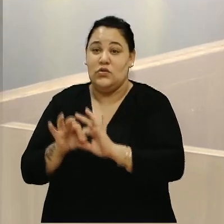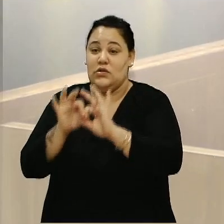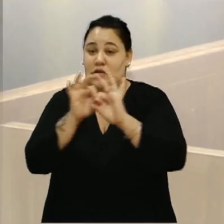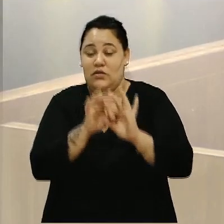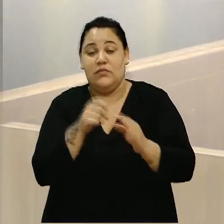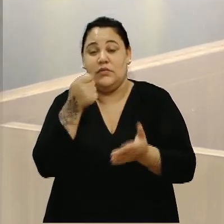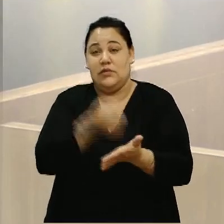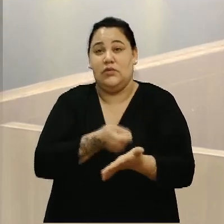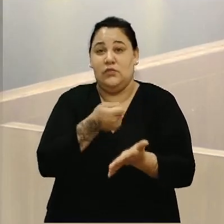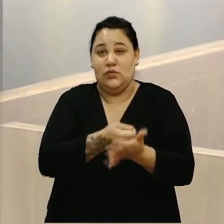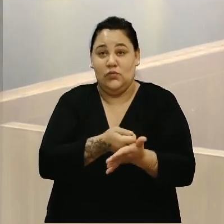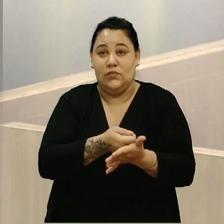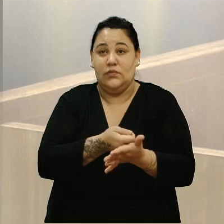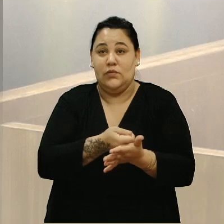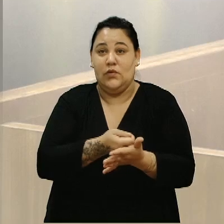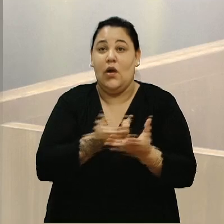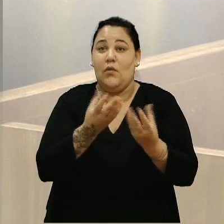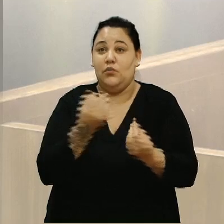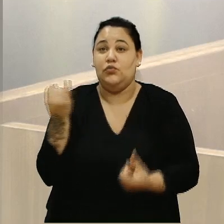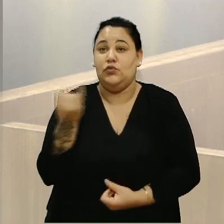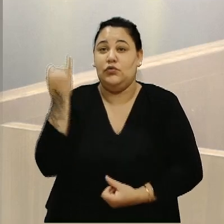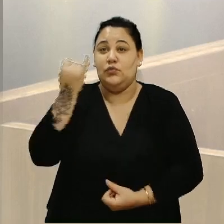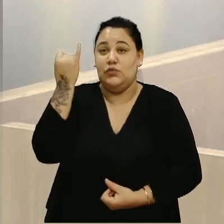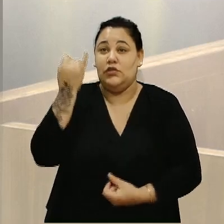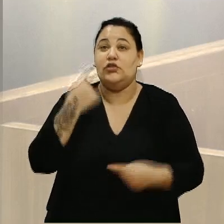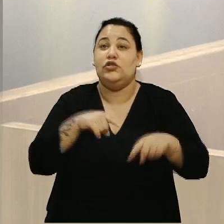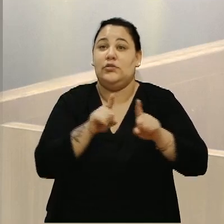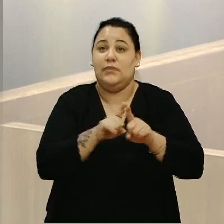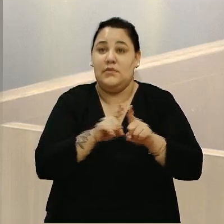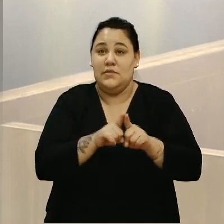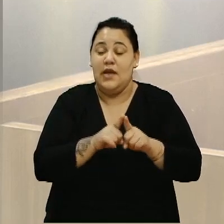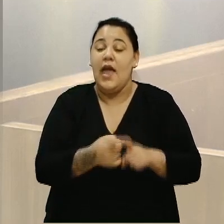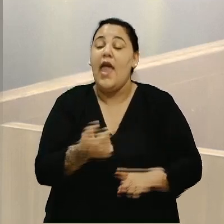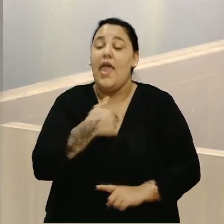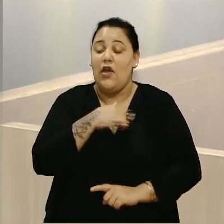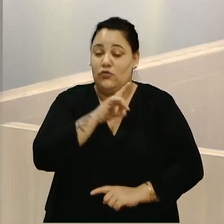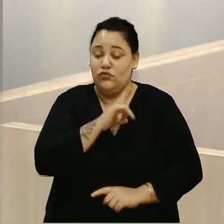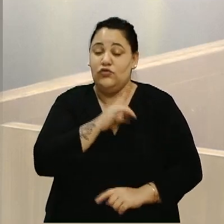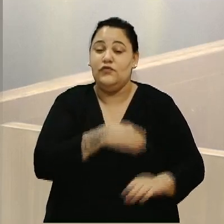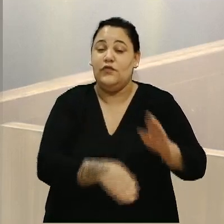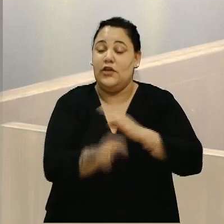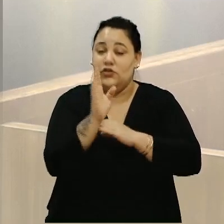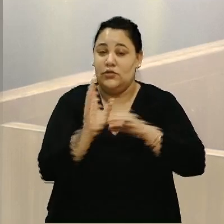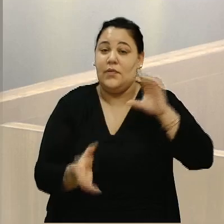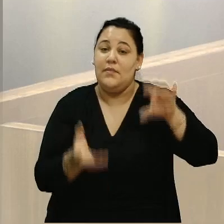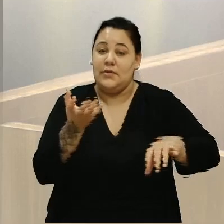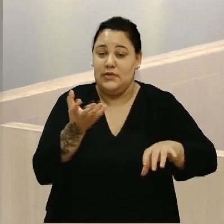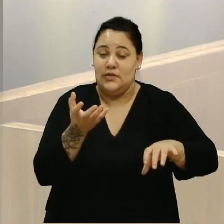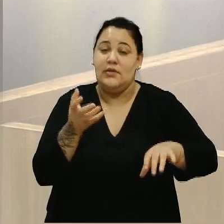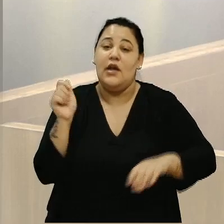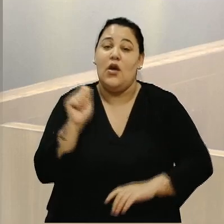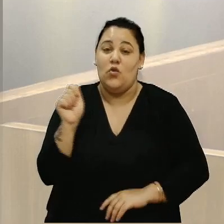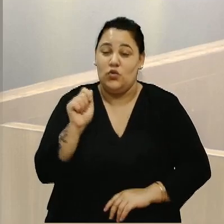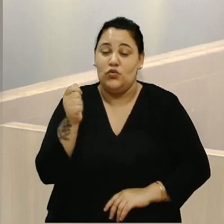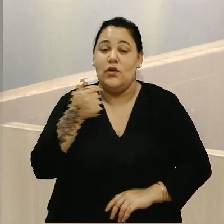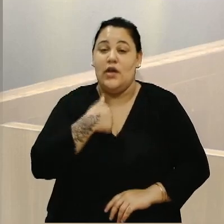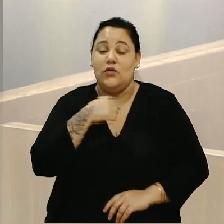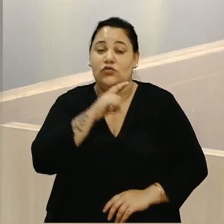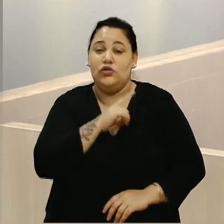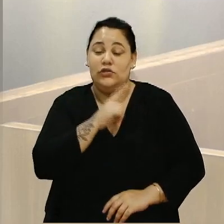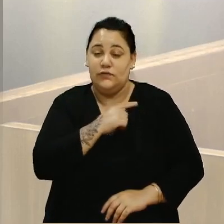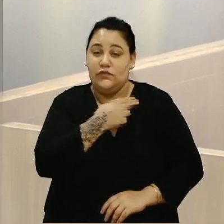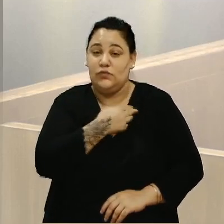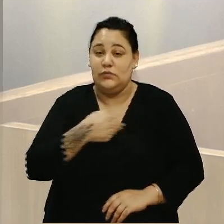luta. Foi fundamental para isso também. Eu estive em Brasília em agosto, estive no Ministério da